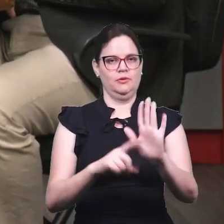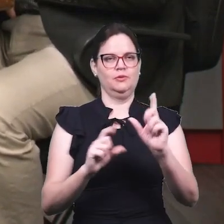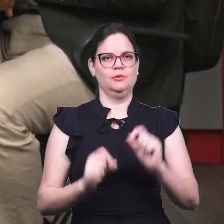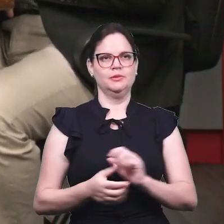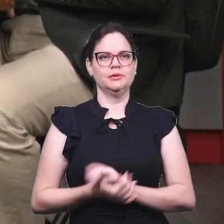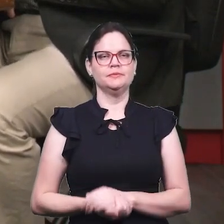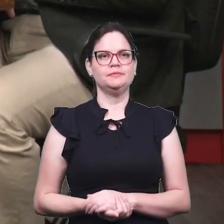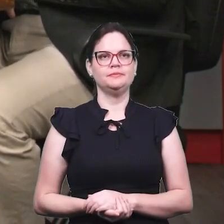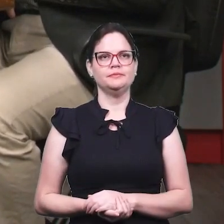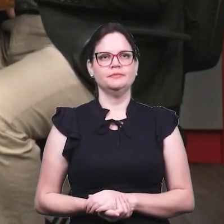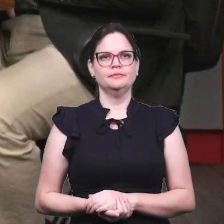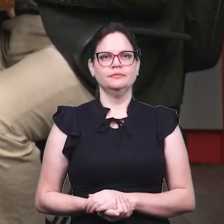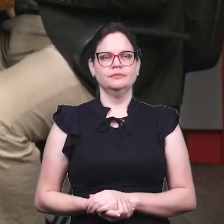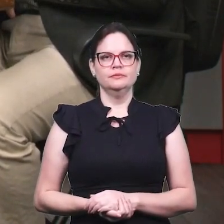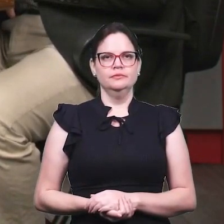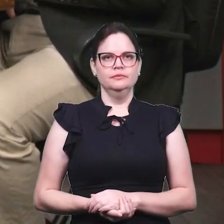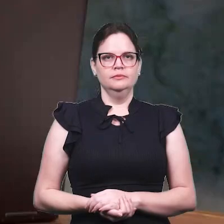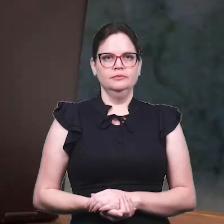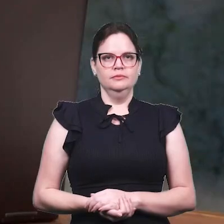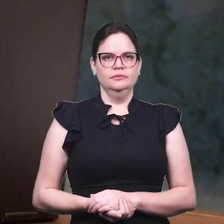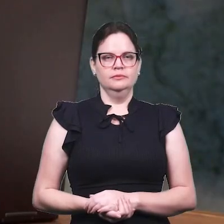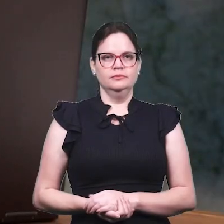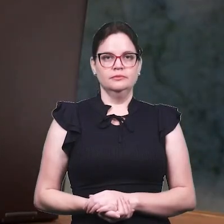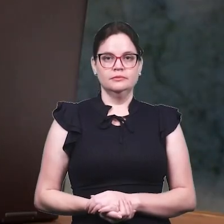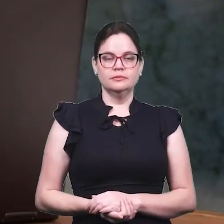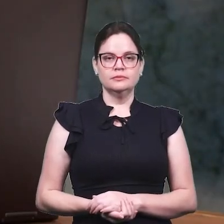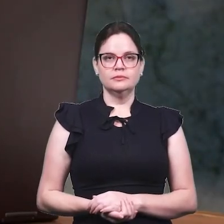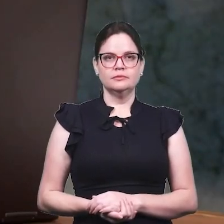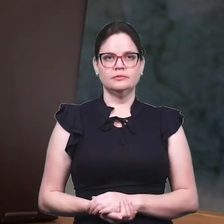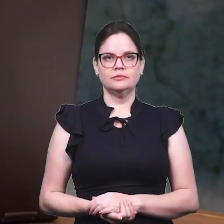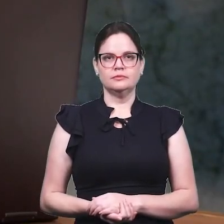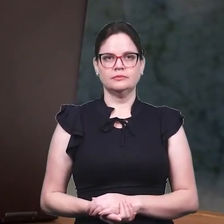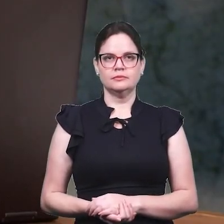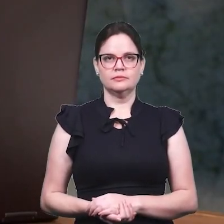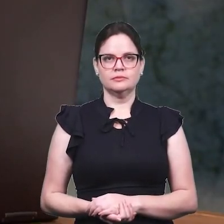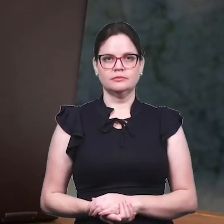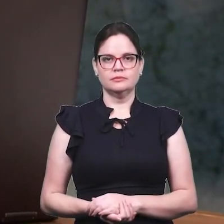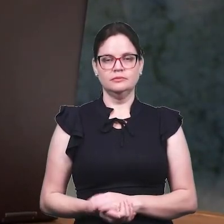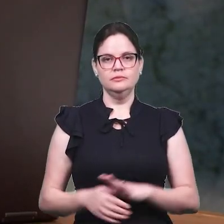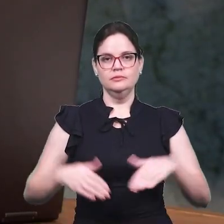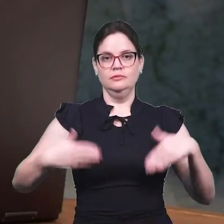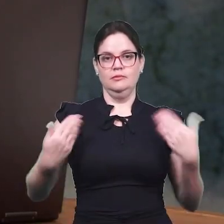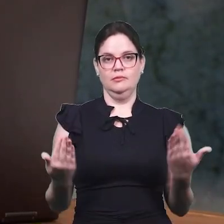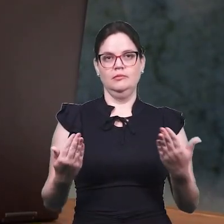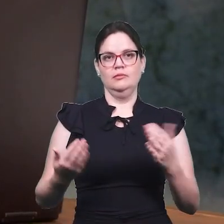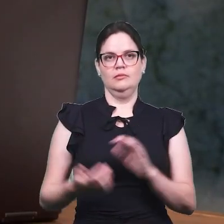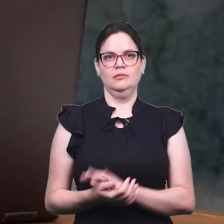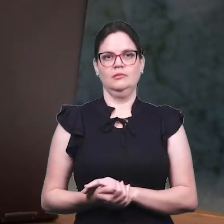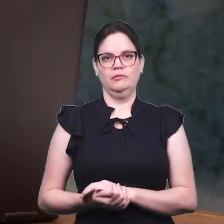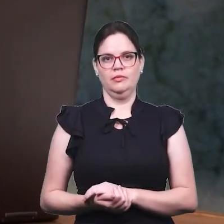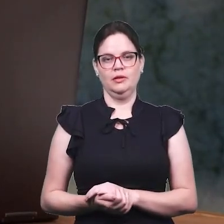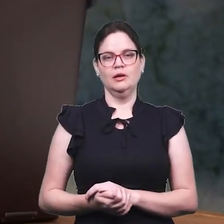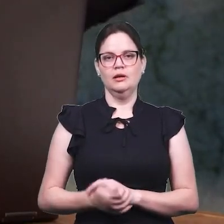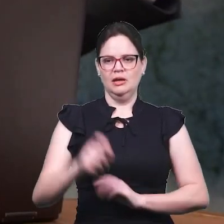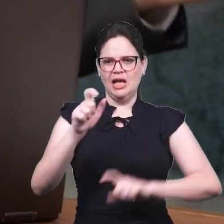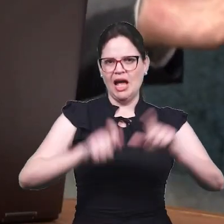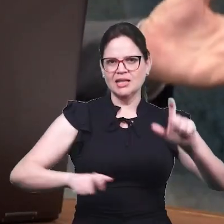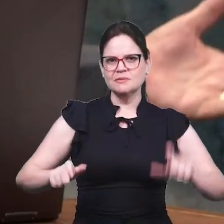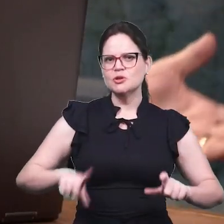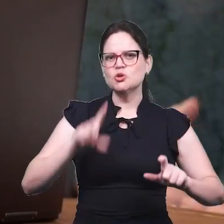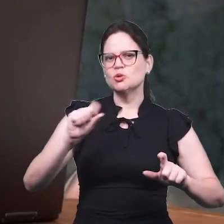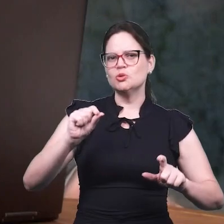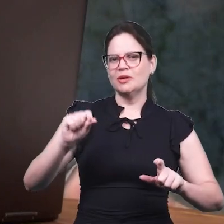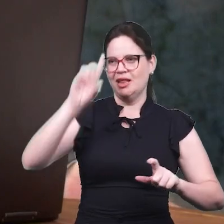diz que, como o homem mudou a glória de Deus por estas